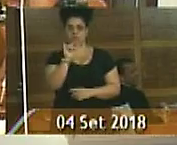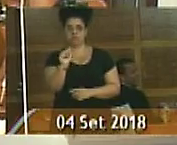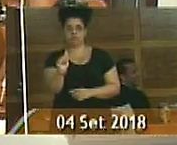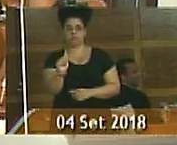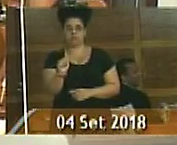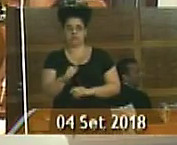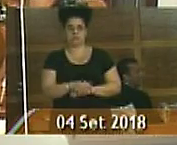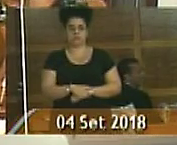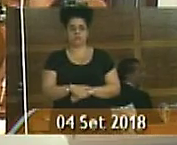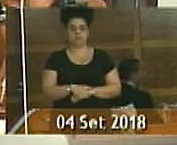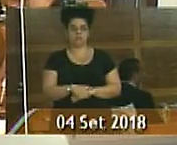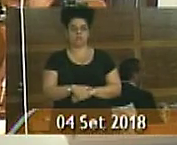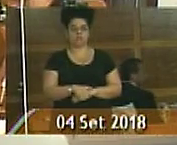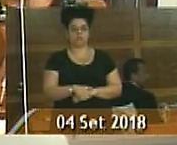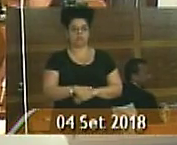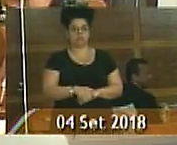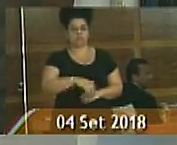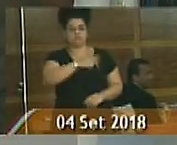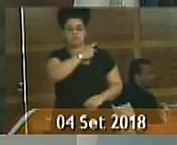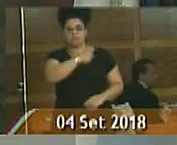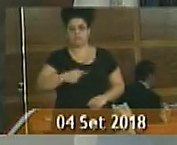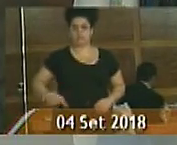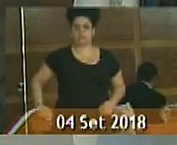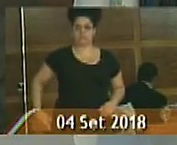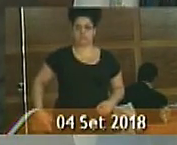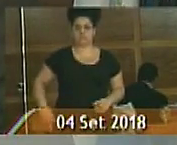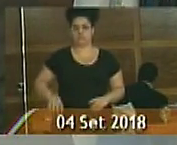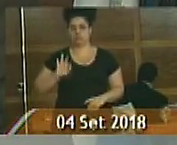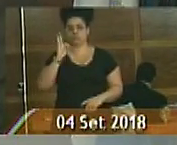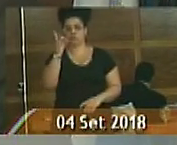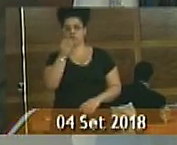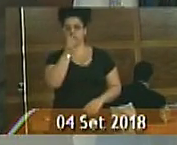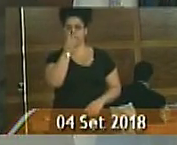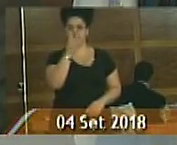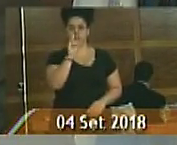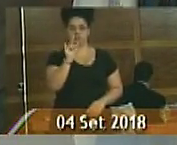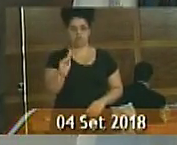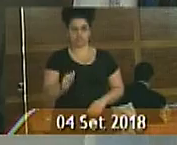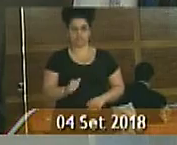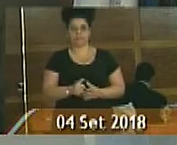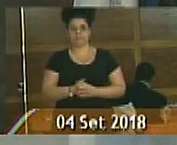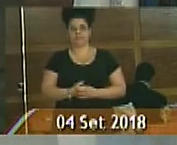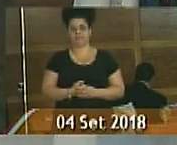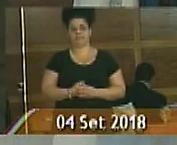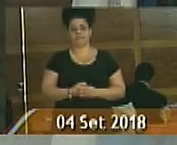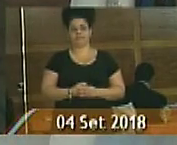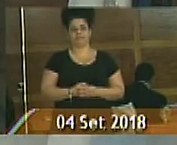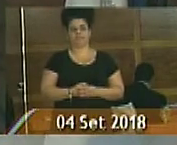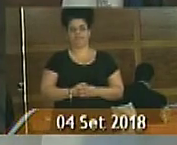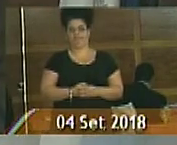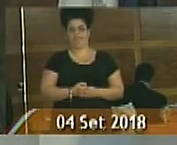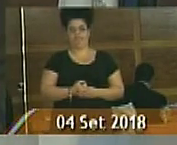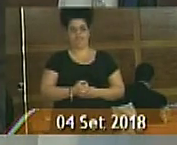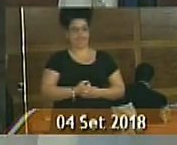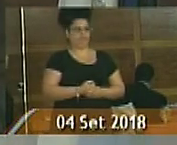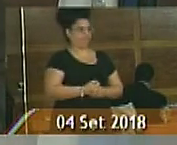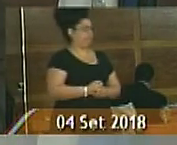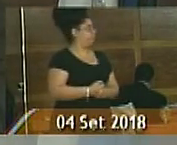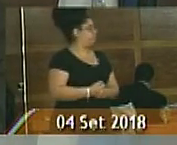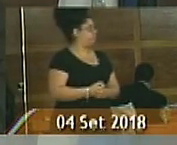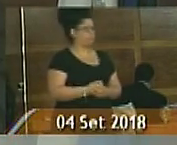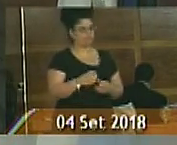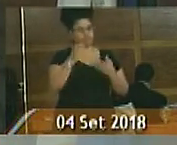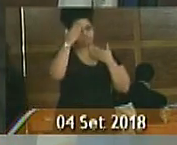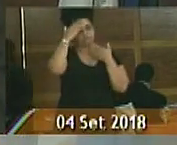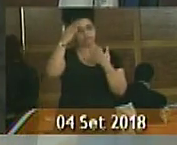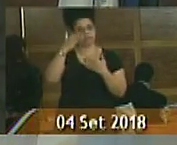Bom dia, presidente, a mesa, vereadores, vereadoras, a plenária. Agradecer aqui, né, a presença da minha